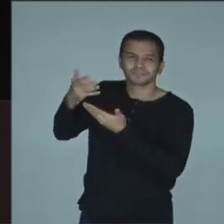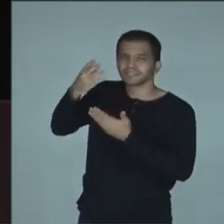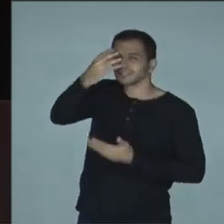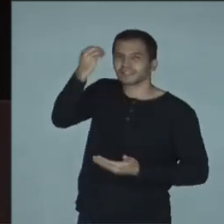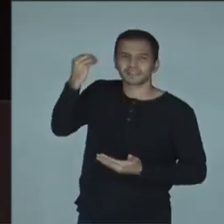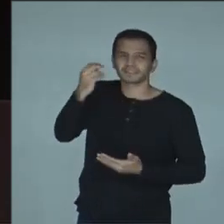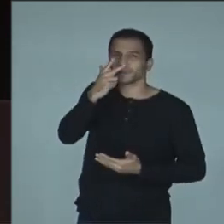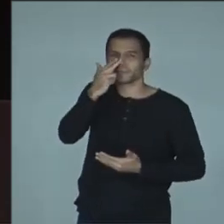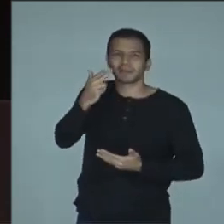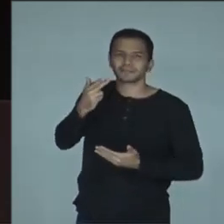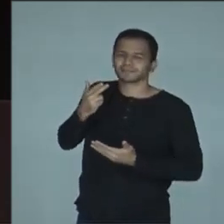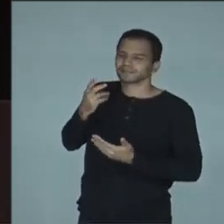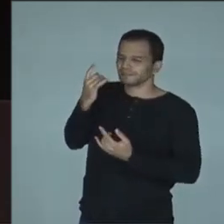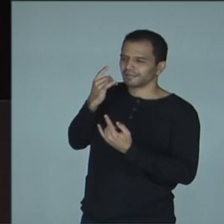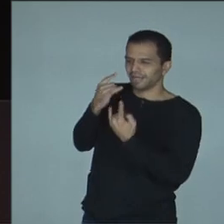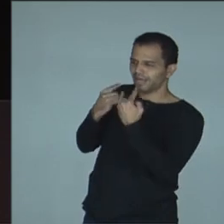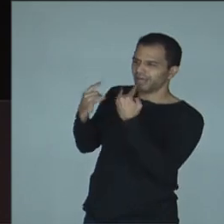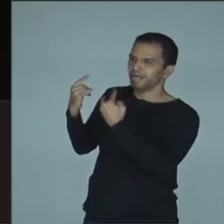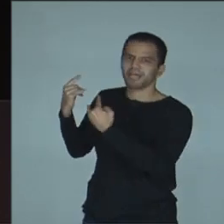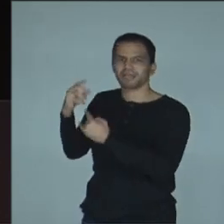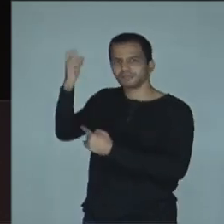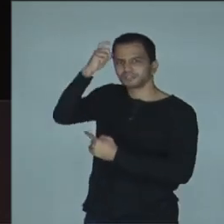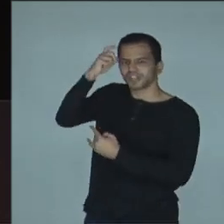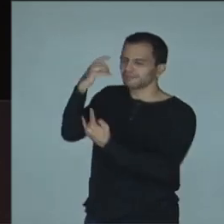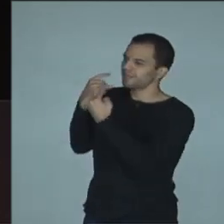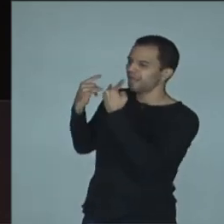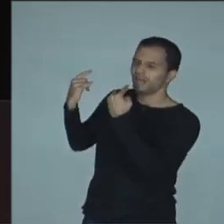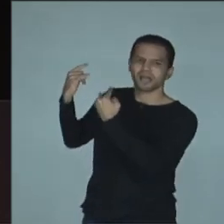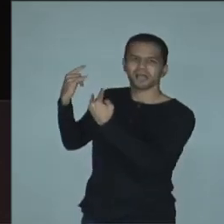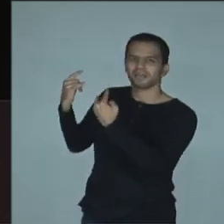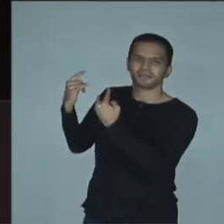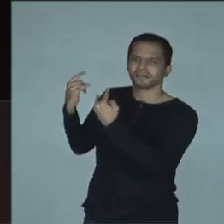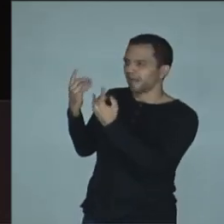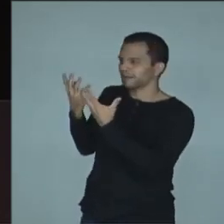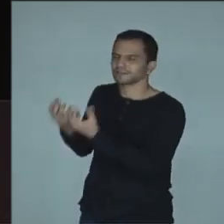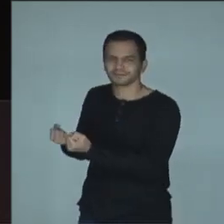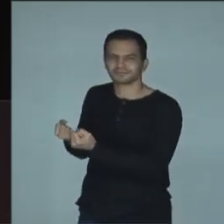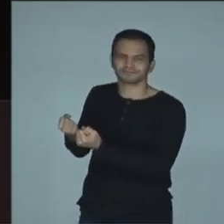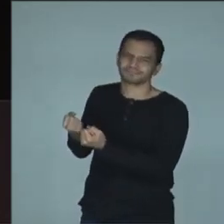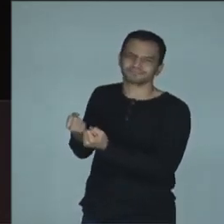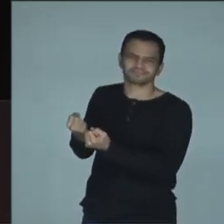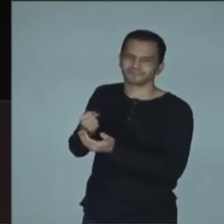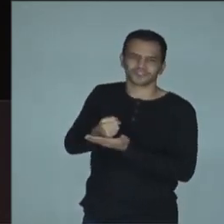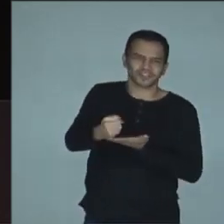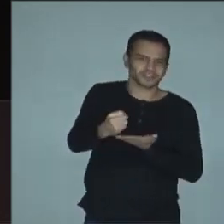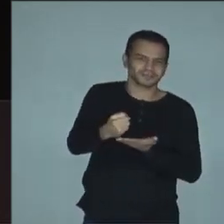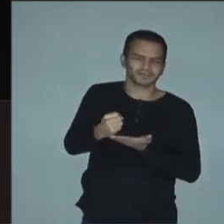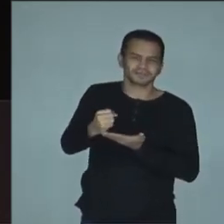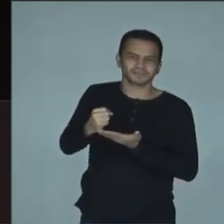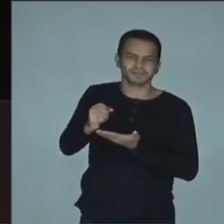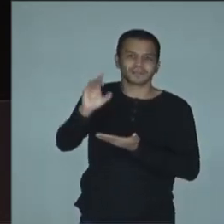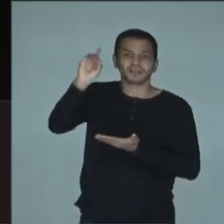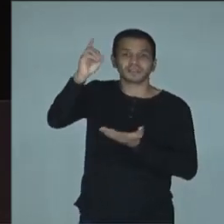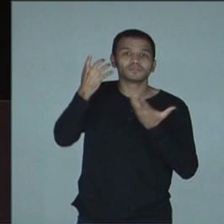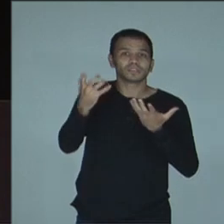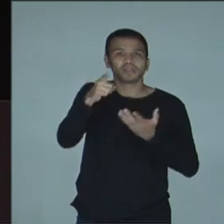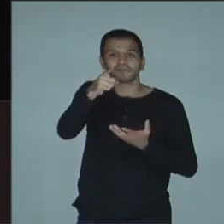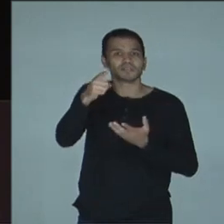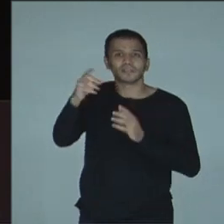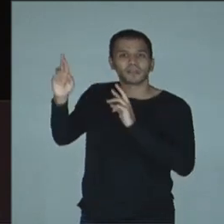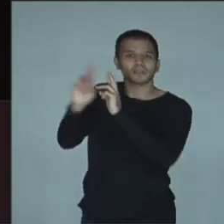Ei Deus quer se relacionar com você a Deus e que no meio da tua dor da tua luta você perceba que ele ainda é